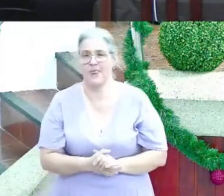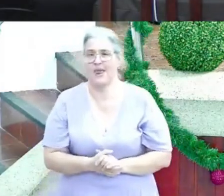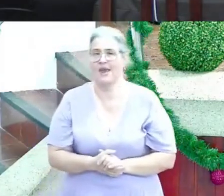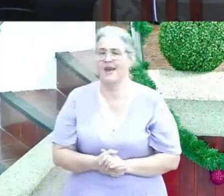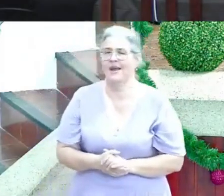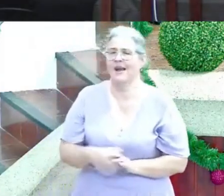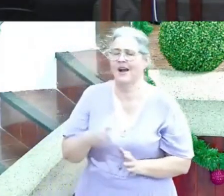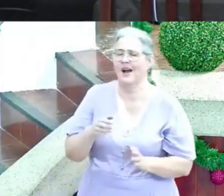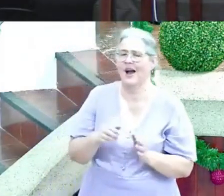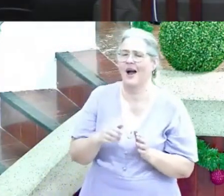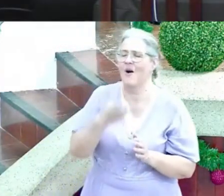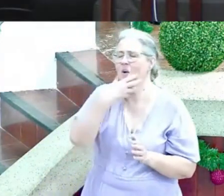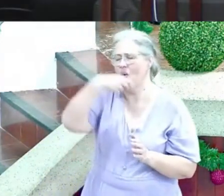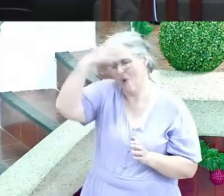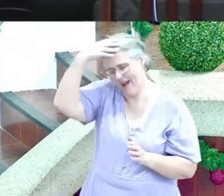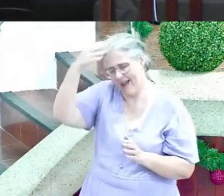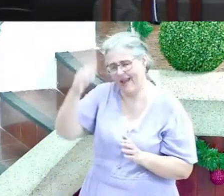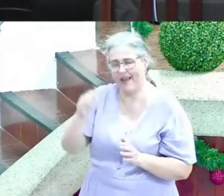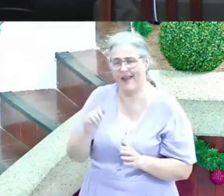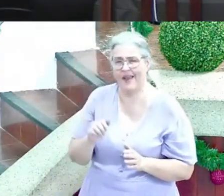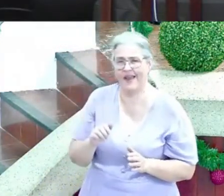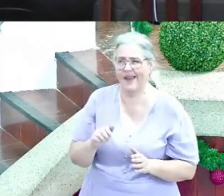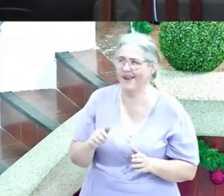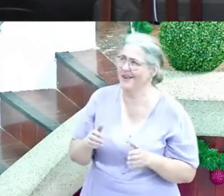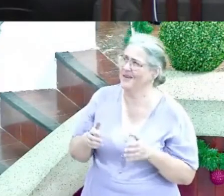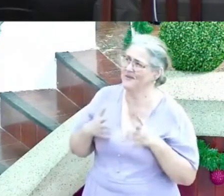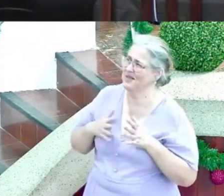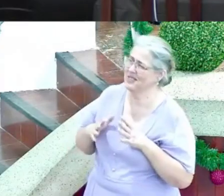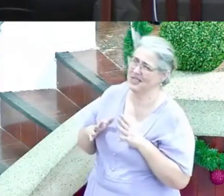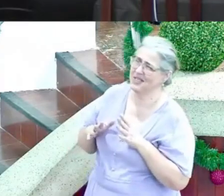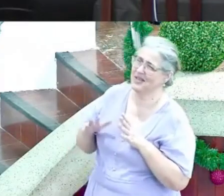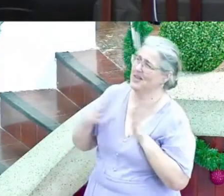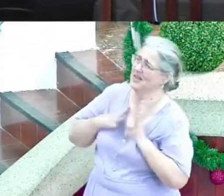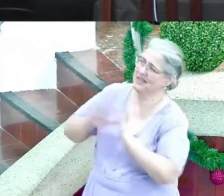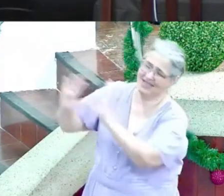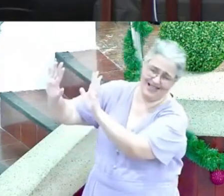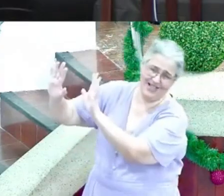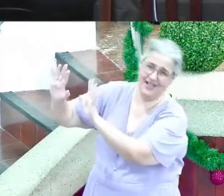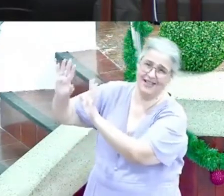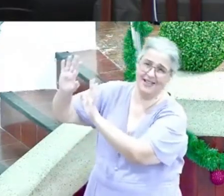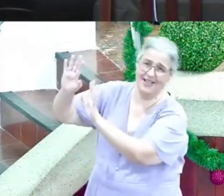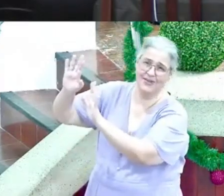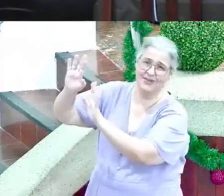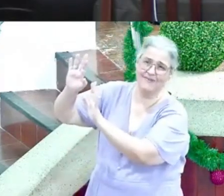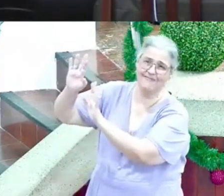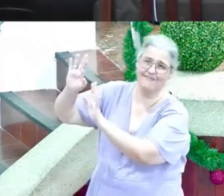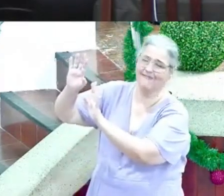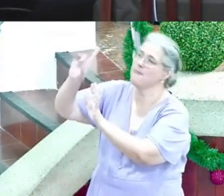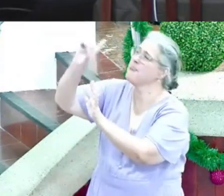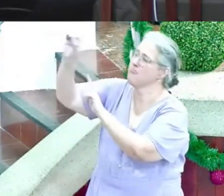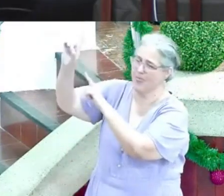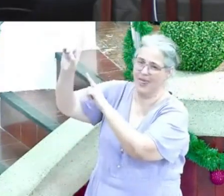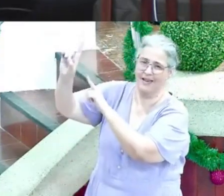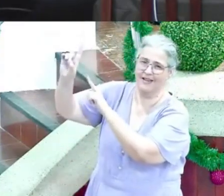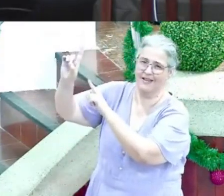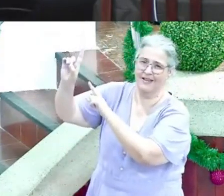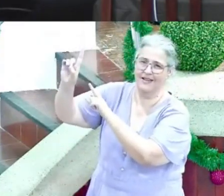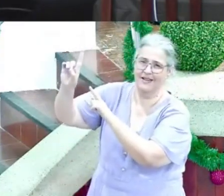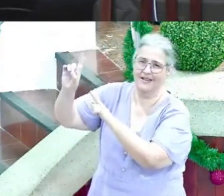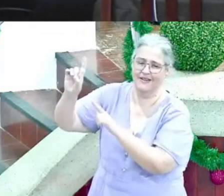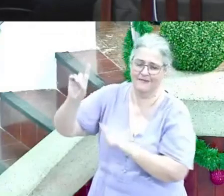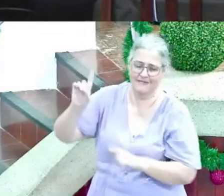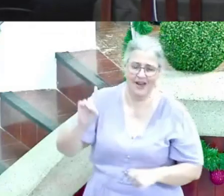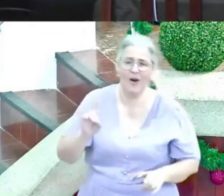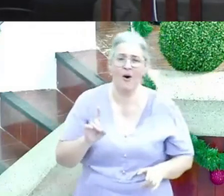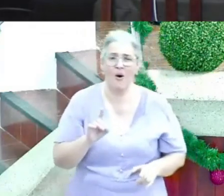Senhor, quando ele diz: tenha cuidado e fique calmo, Acaz, não tenha medo e nem fique